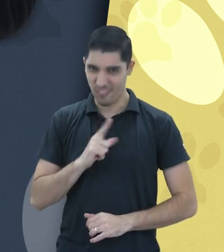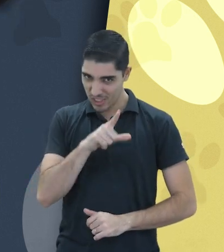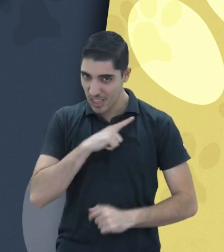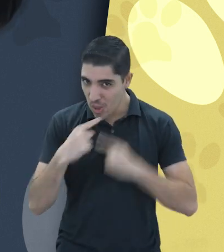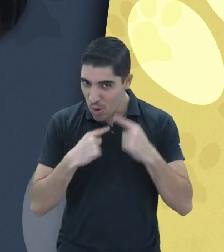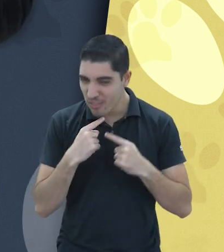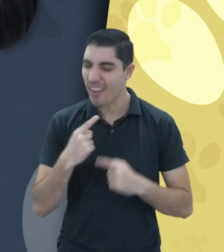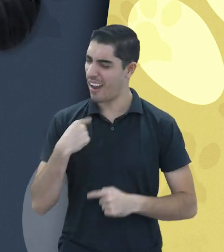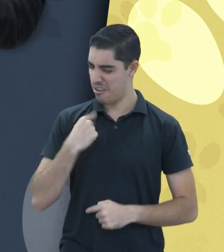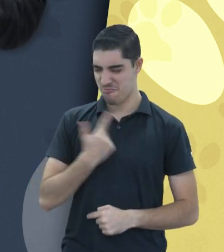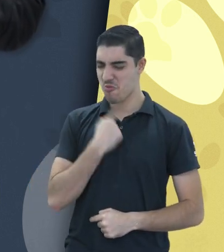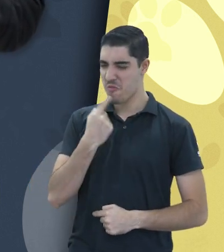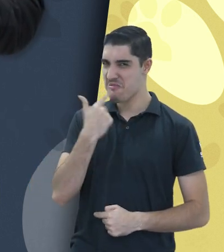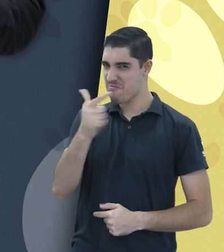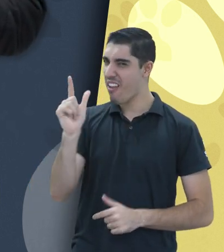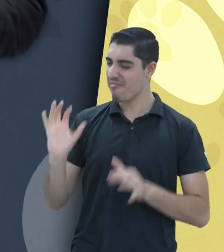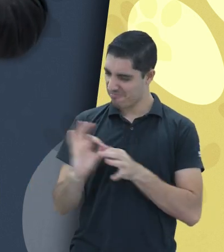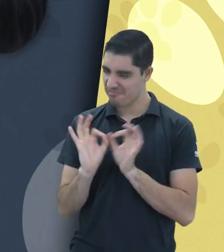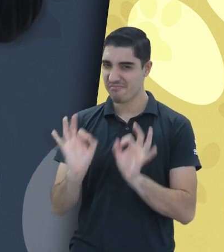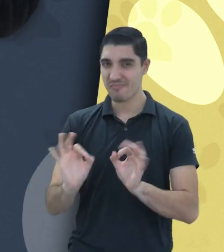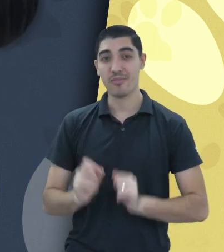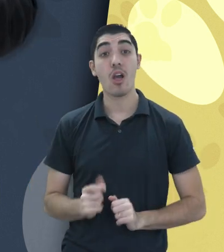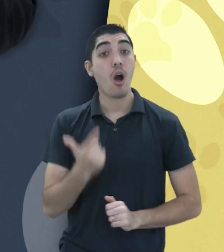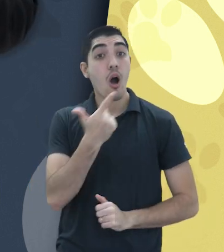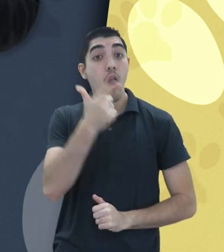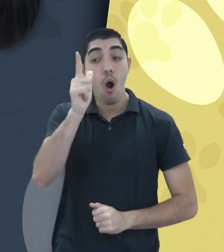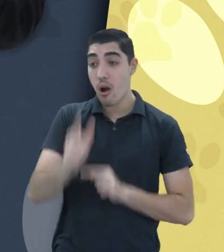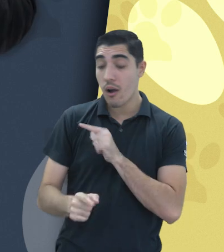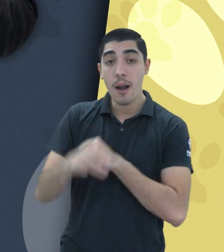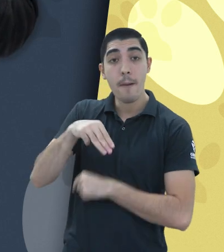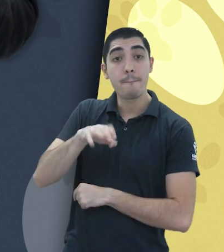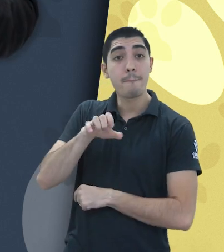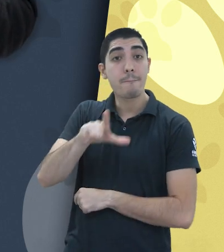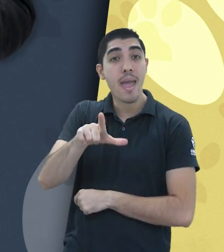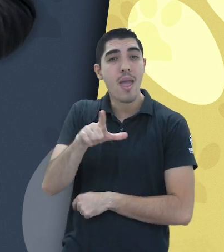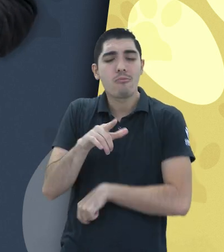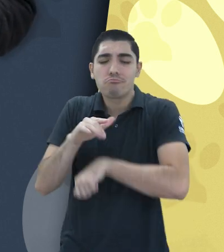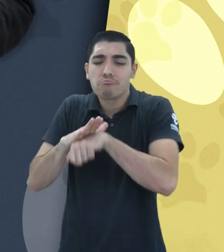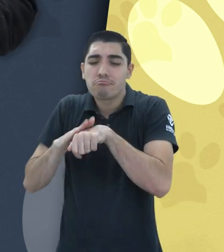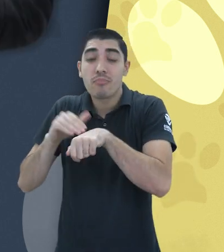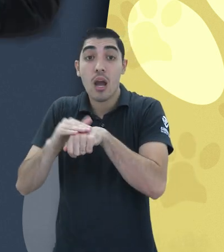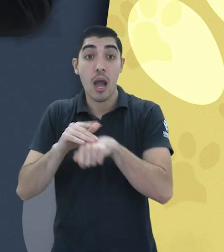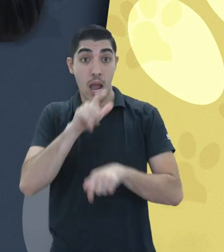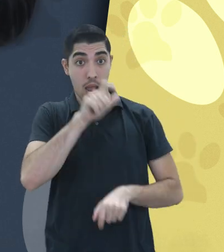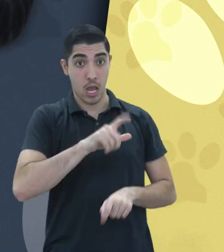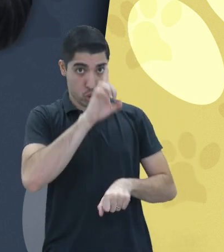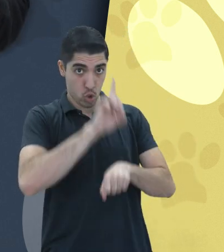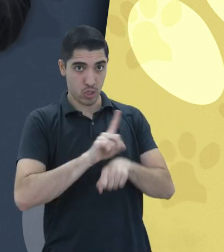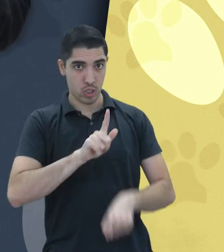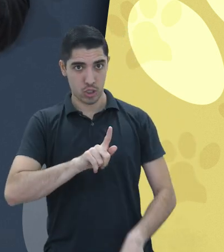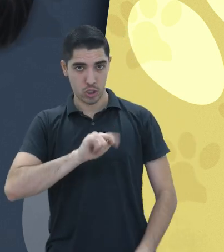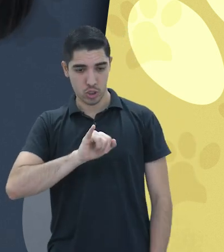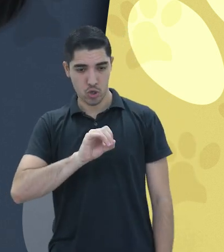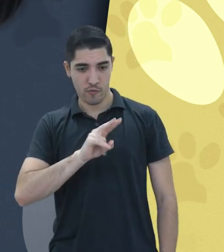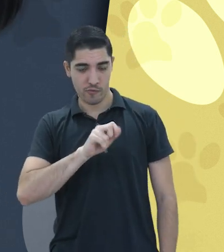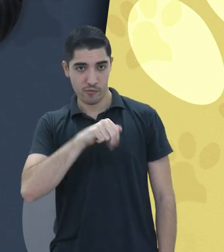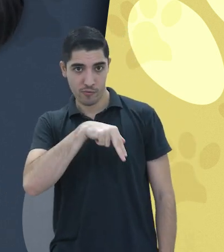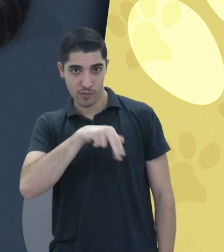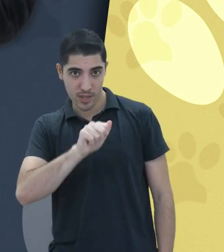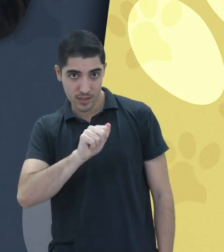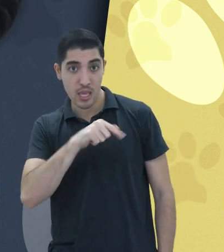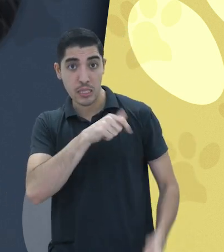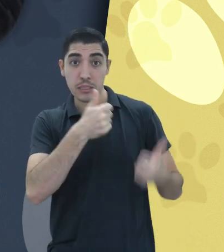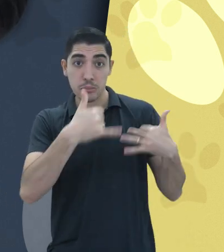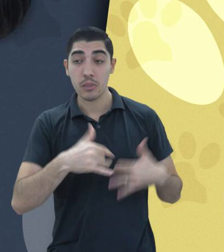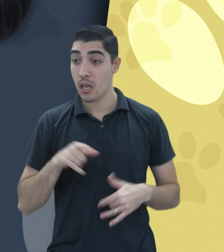não. E olha aqui, ó, a doçura no olhar da Mel. A tutora dela, a Giovana, disse que sempre que a Mel vai pro colo